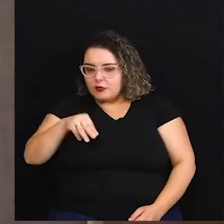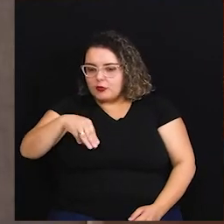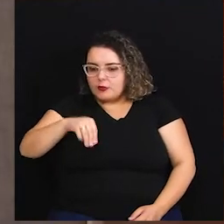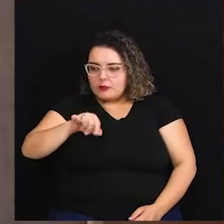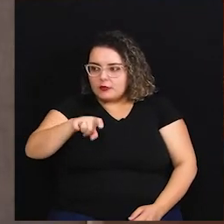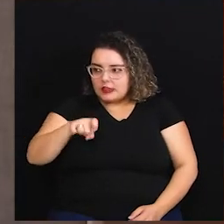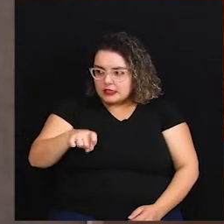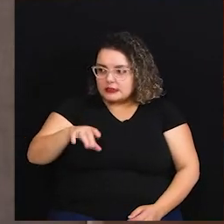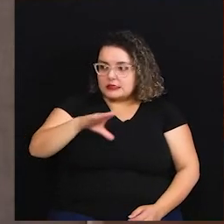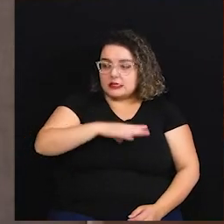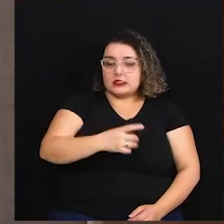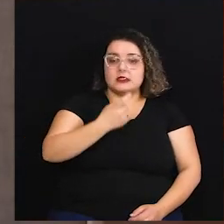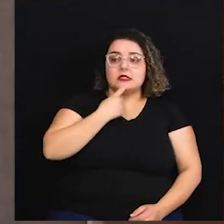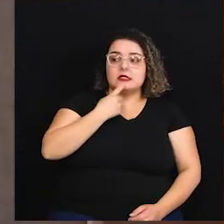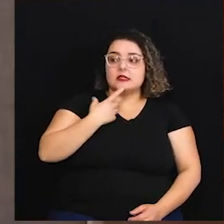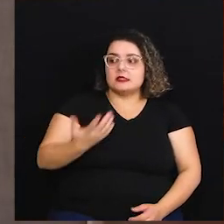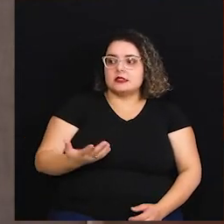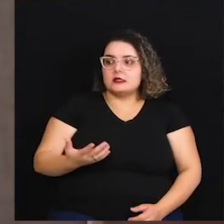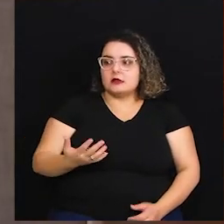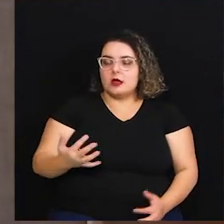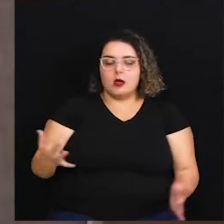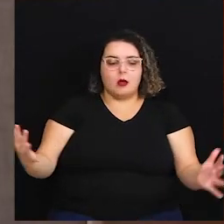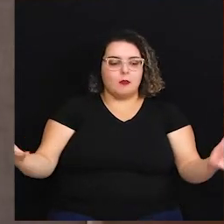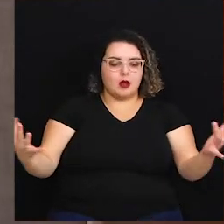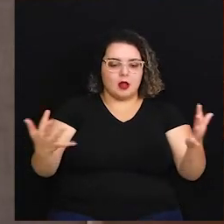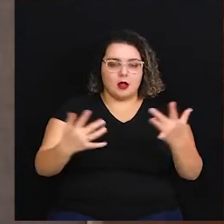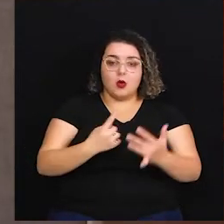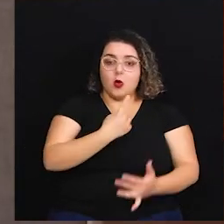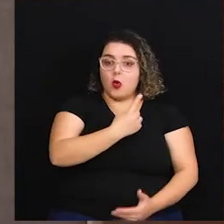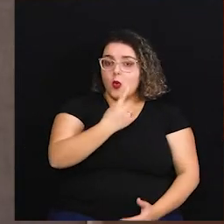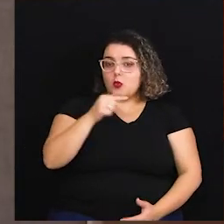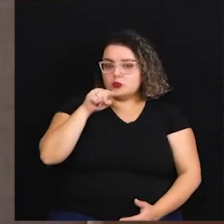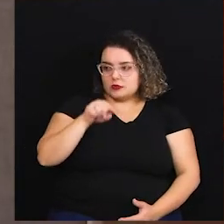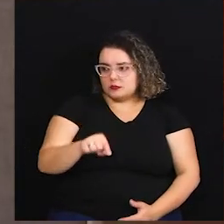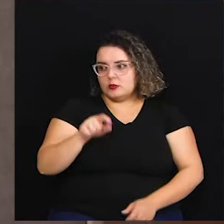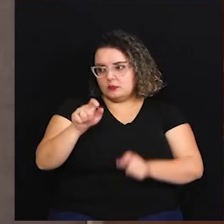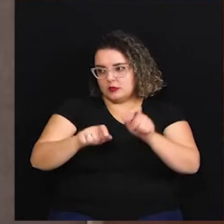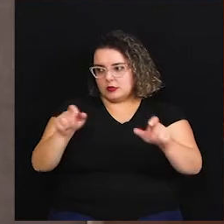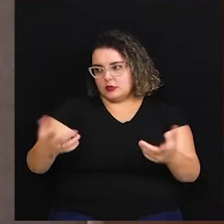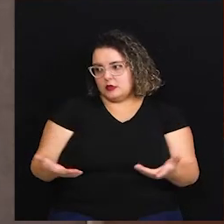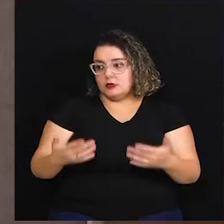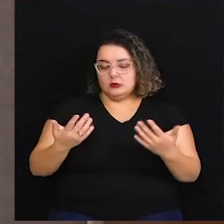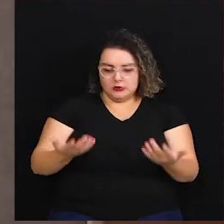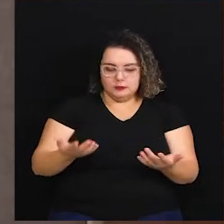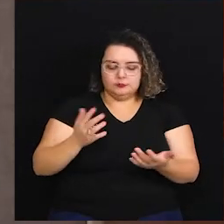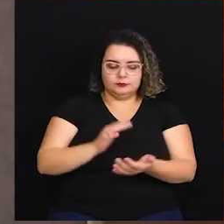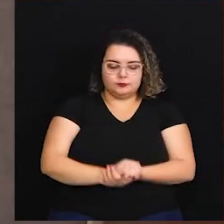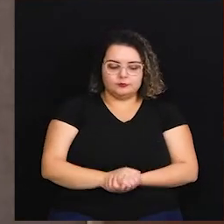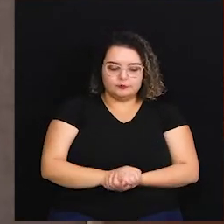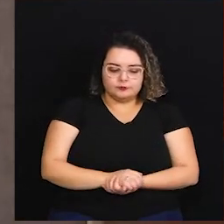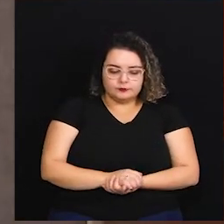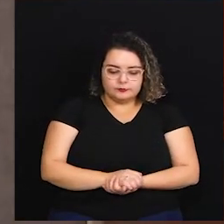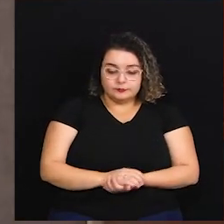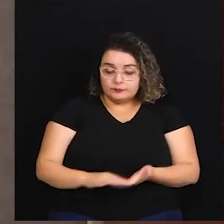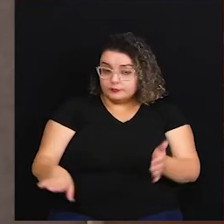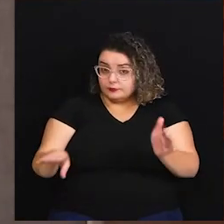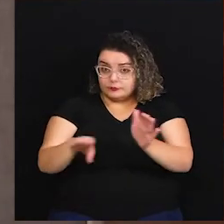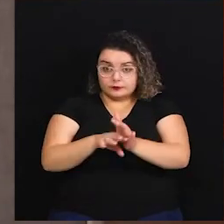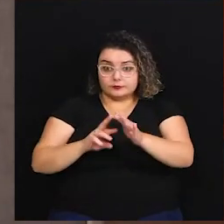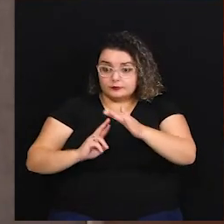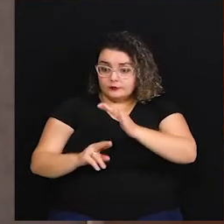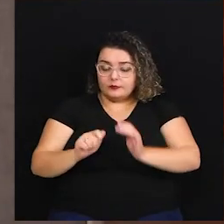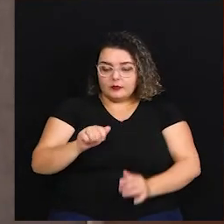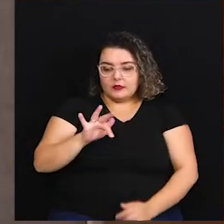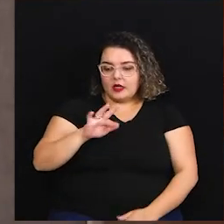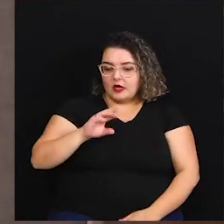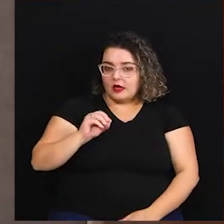Afromix, que é uma feira que aqui na cidade de Campinas, ela traz em torno de 11.000 pessoas, tá? Você